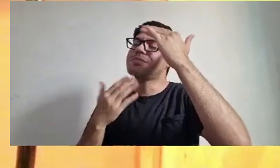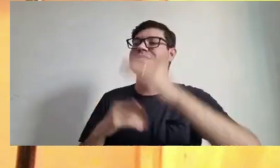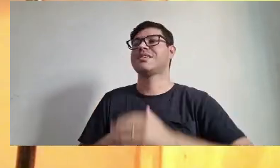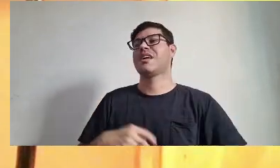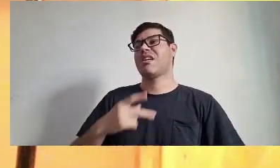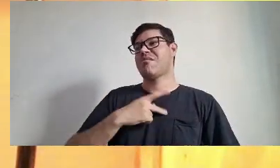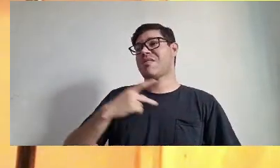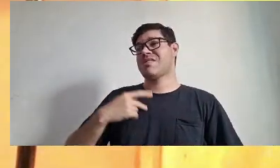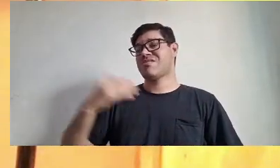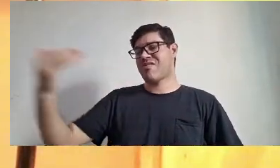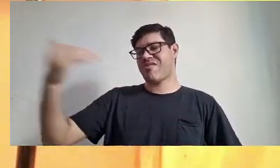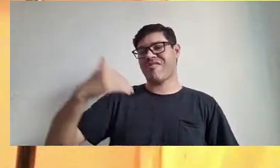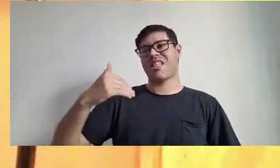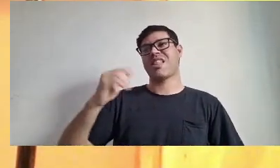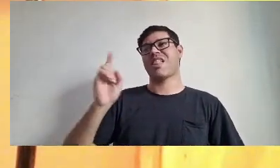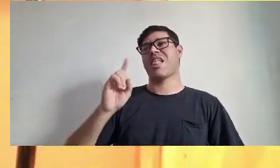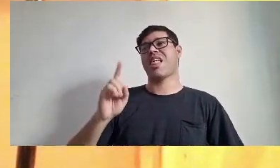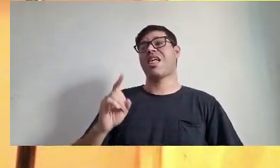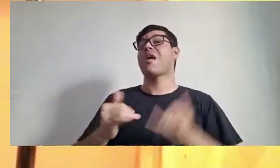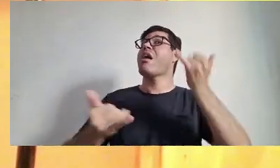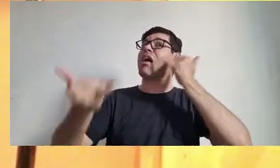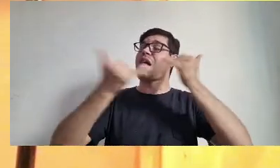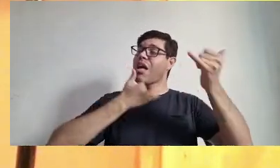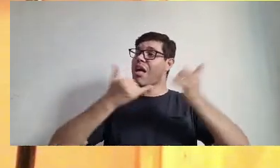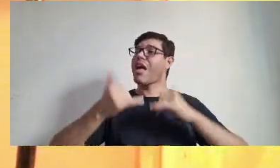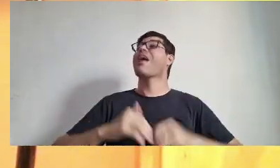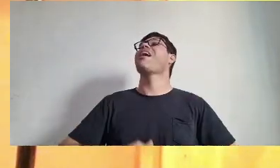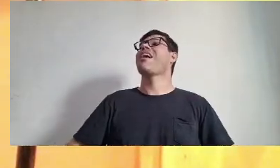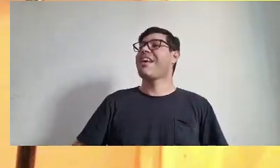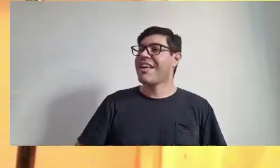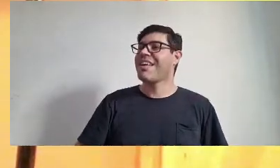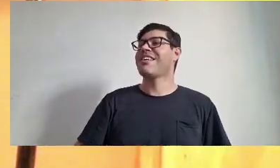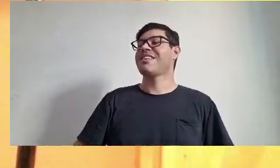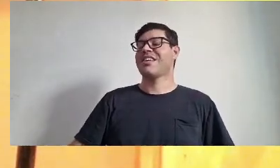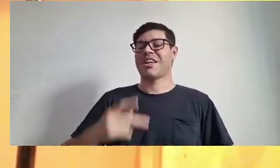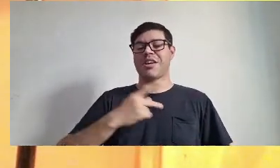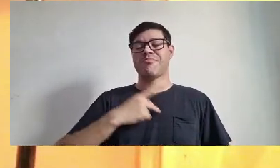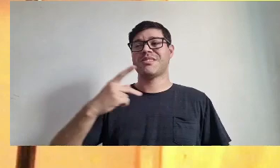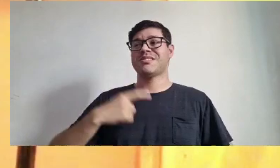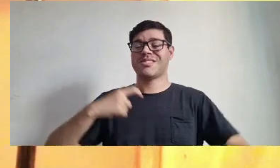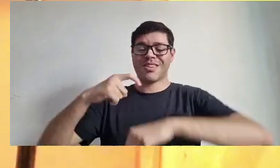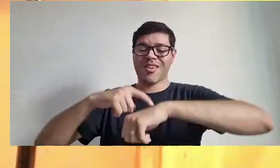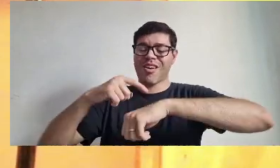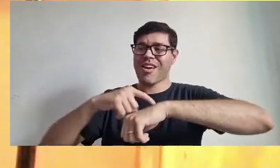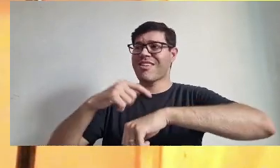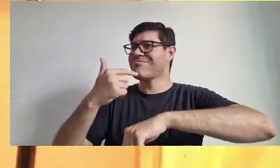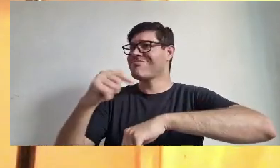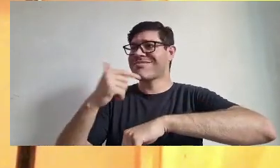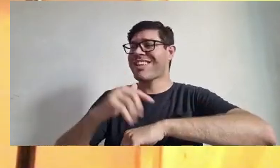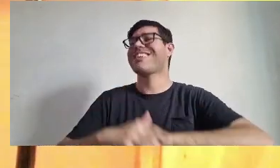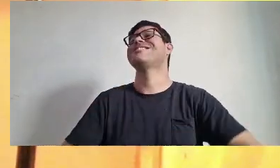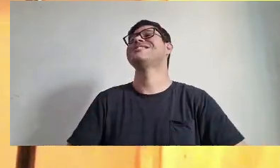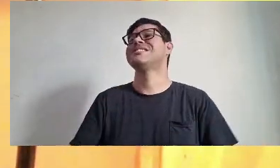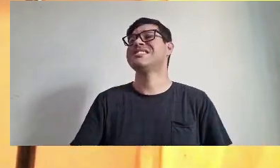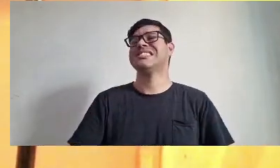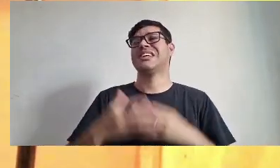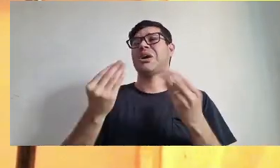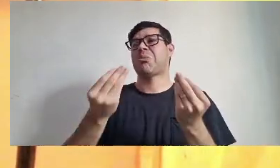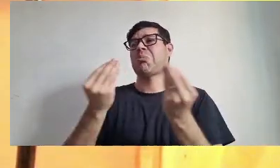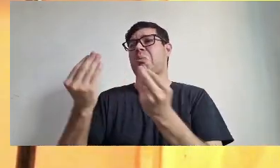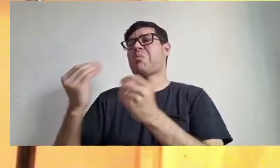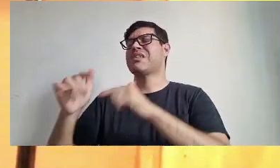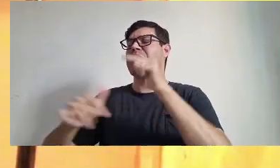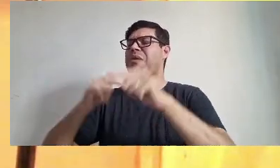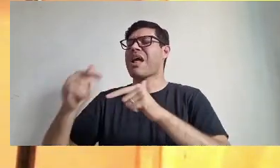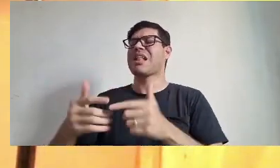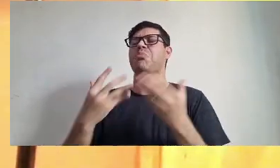você. Não é difícil, pastor, arrumar um horário para ir falar nesse podcast, mas eu agradeço o senhor